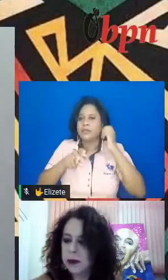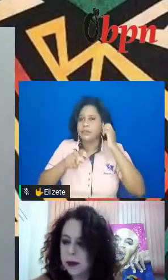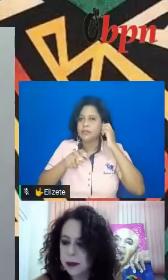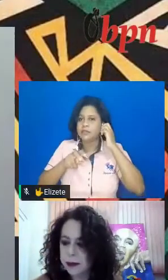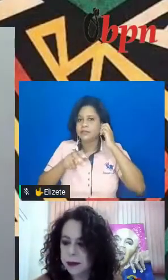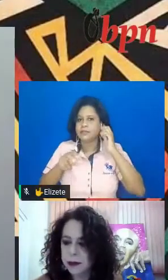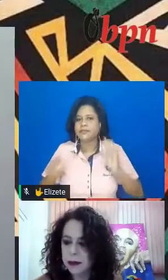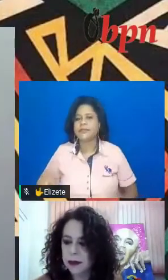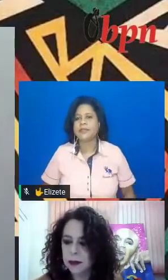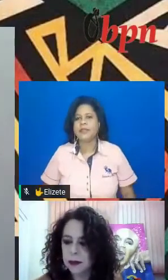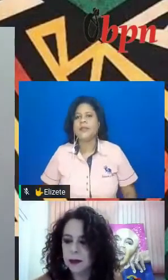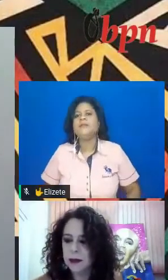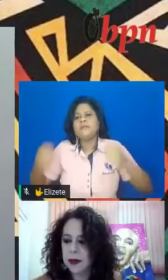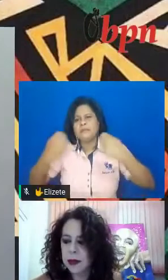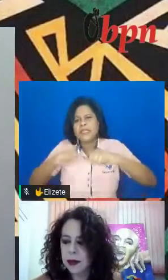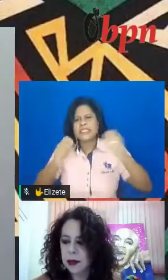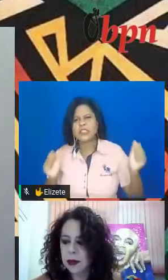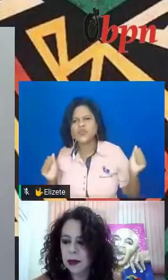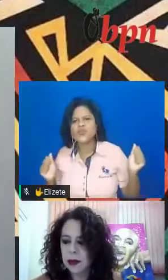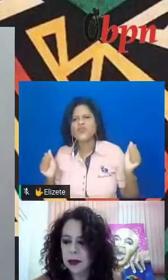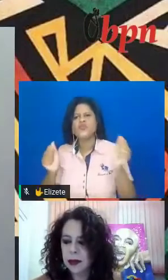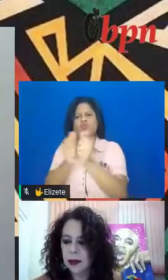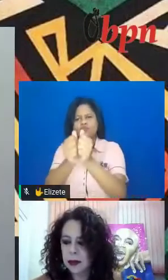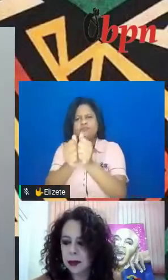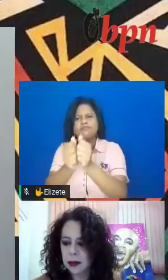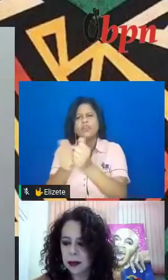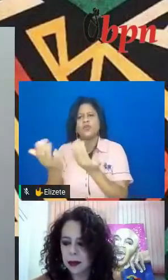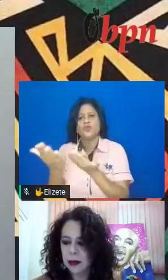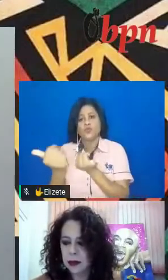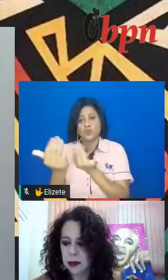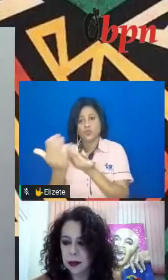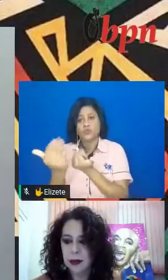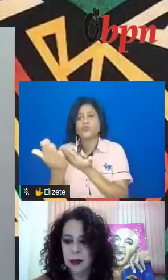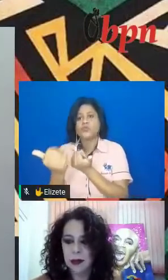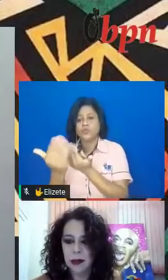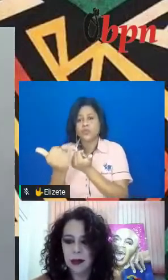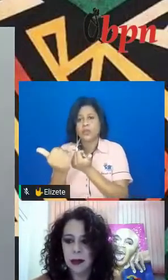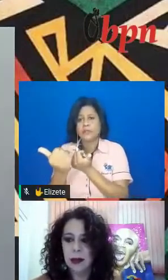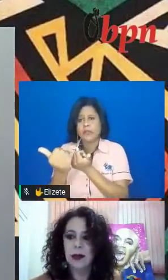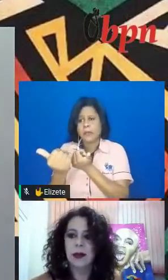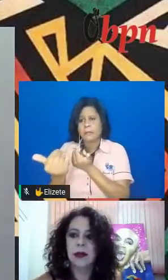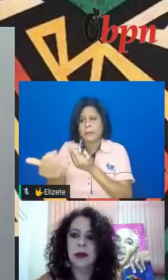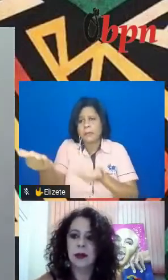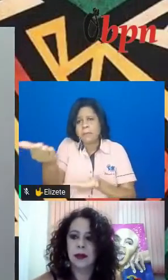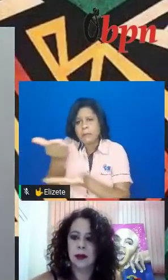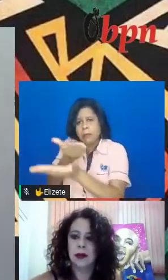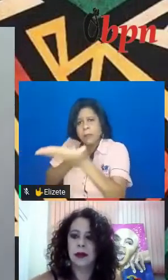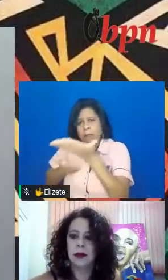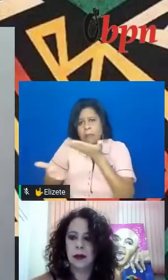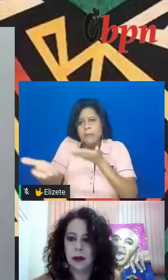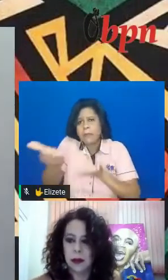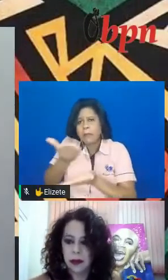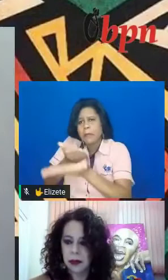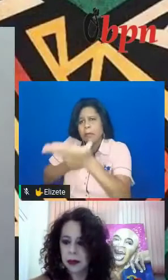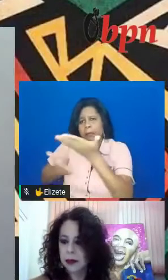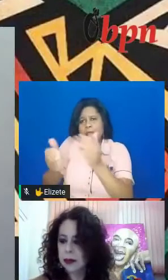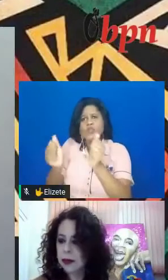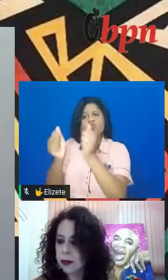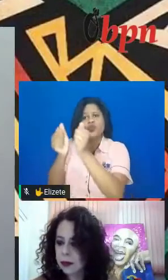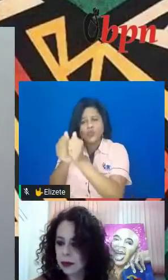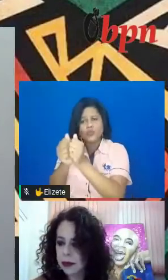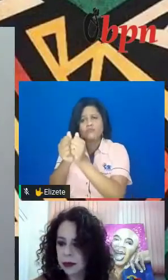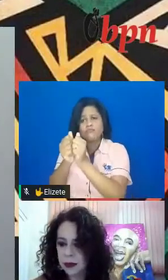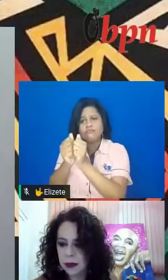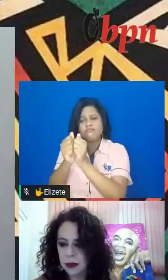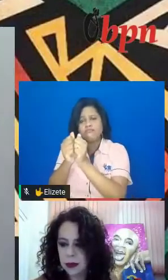tem que estar junto aos jovens para amparar a fala desses jovens, né, para se identificar com